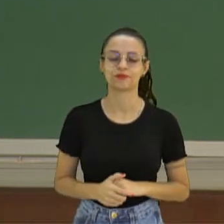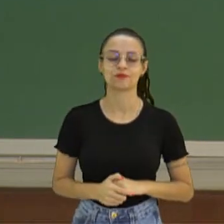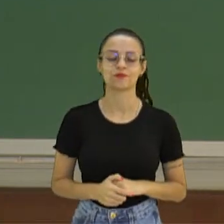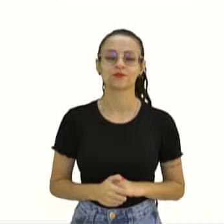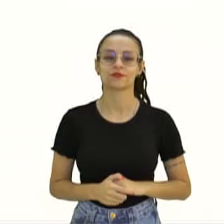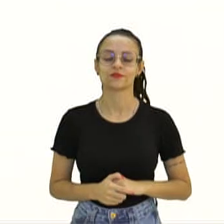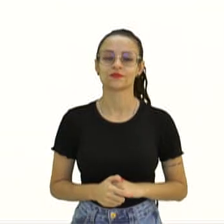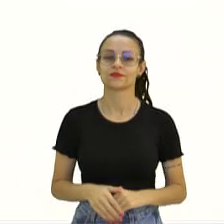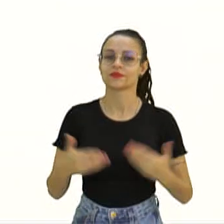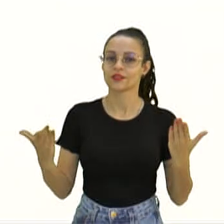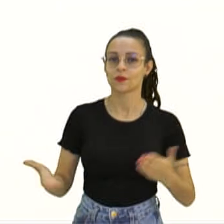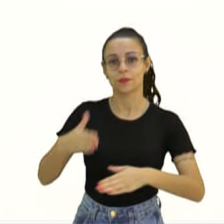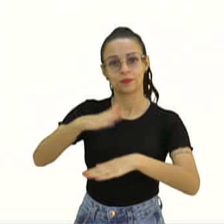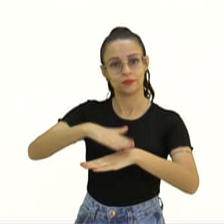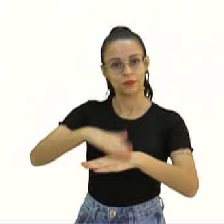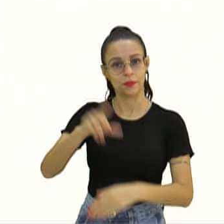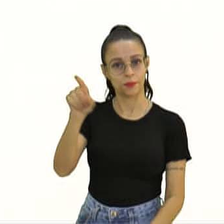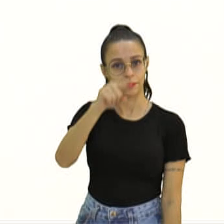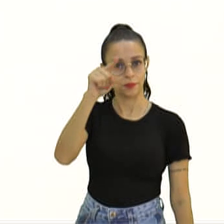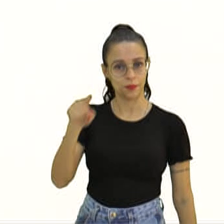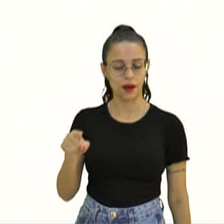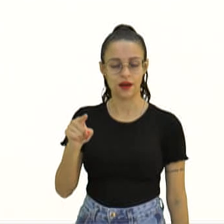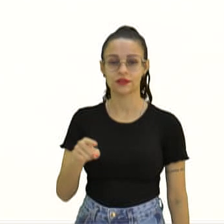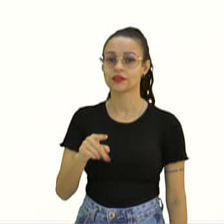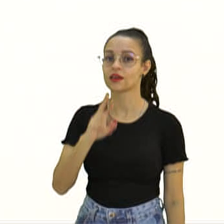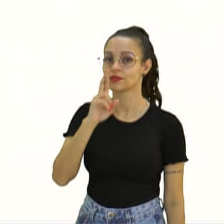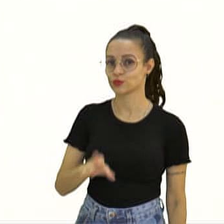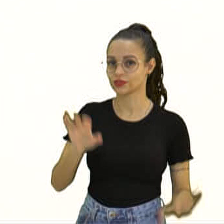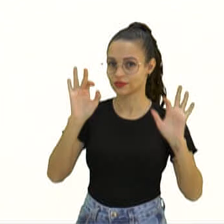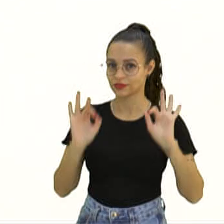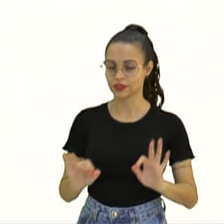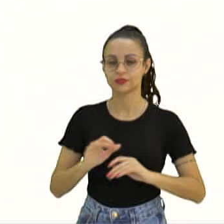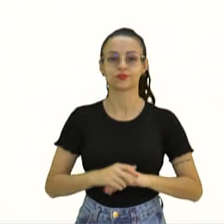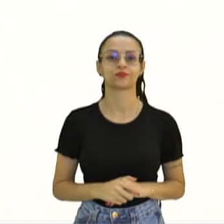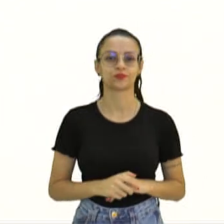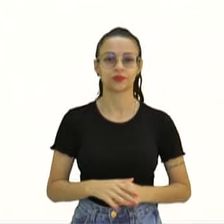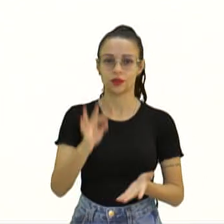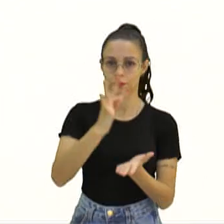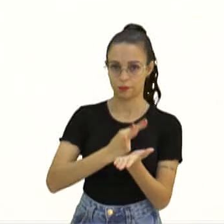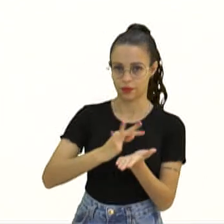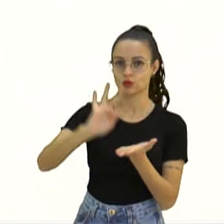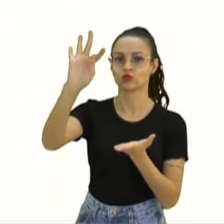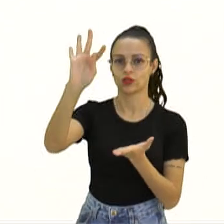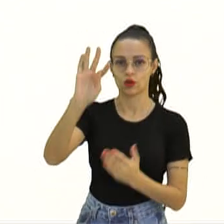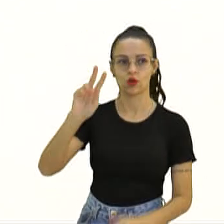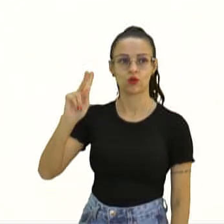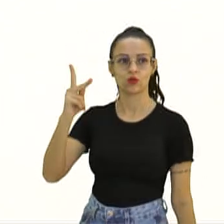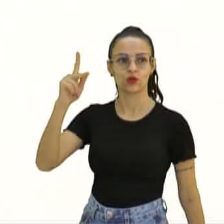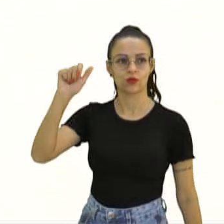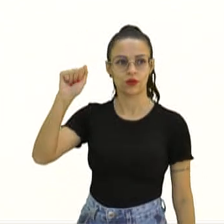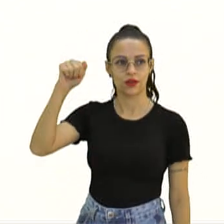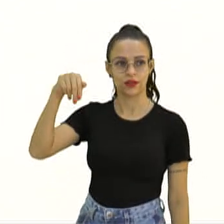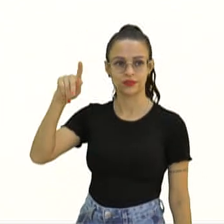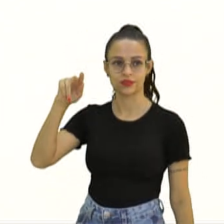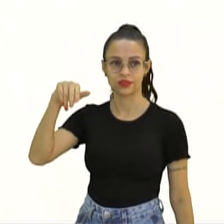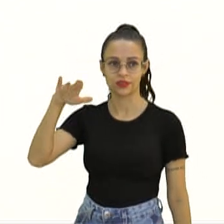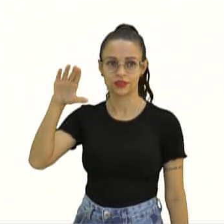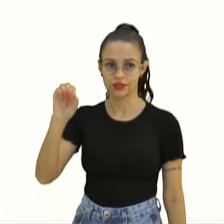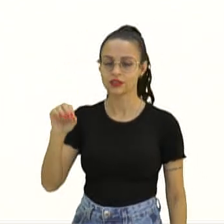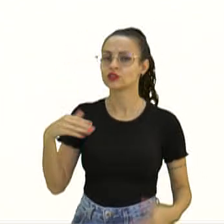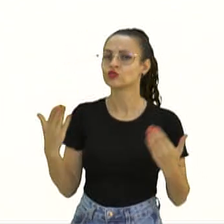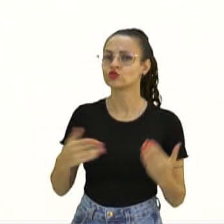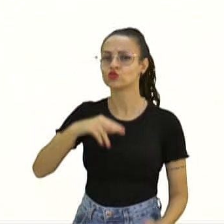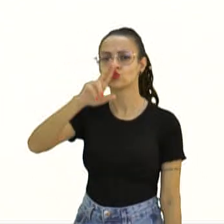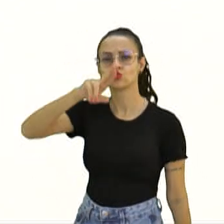e marque a alternativa correta para o teólogo Hans King nunca Haverá paz na terra enquanto